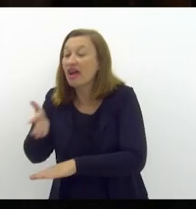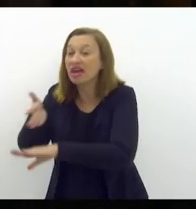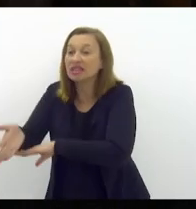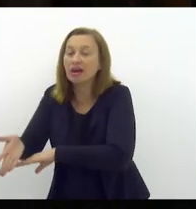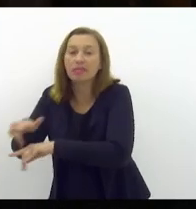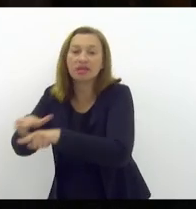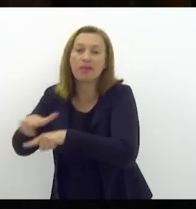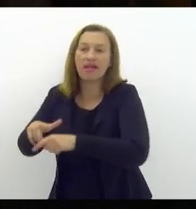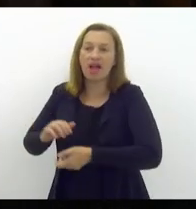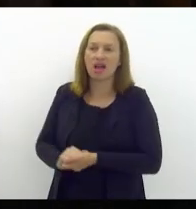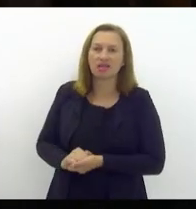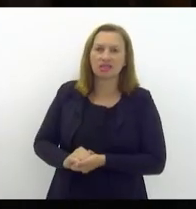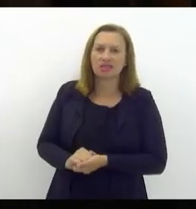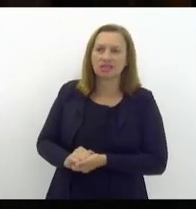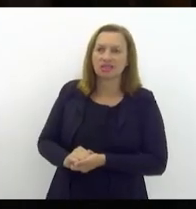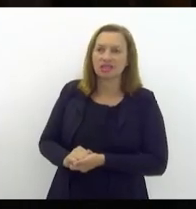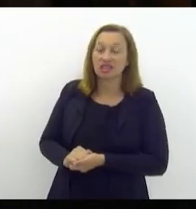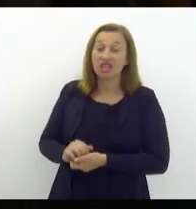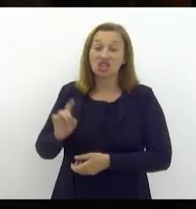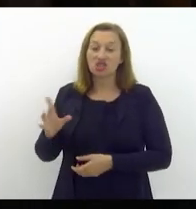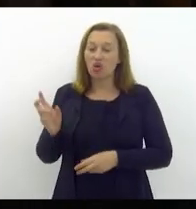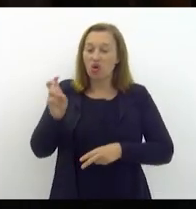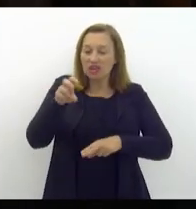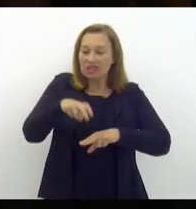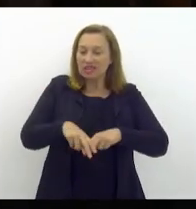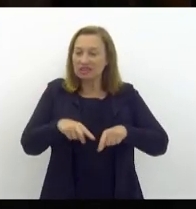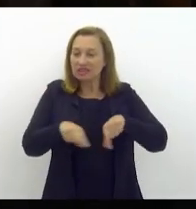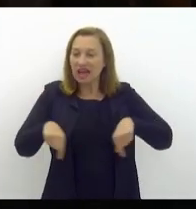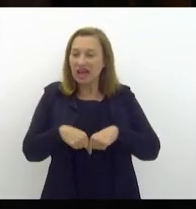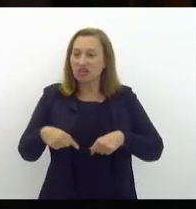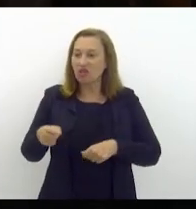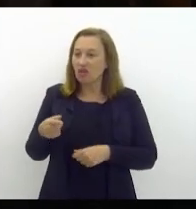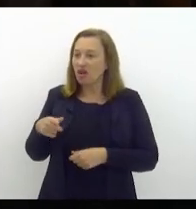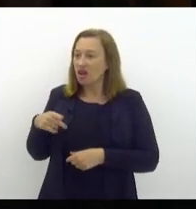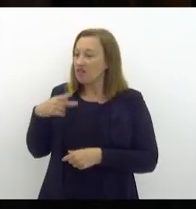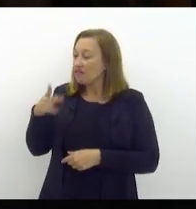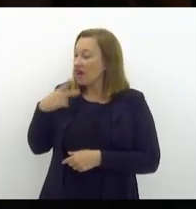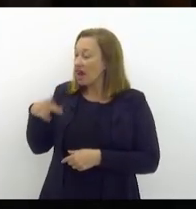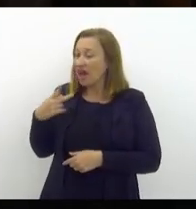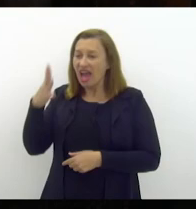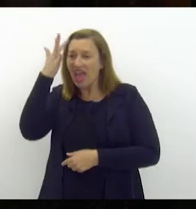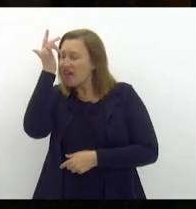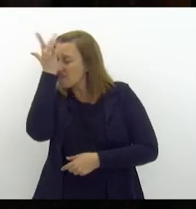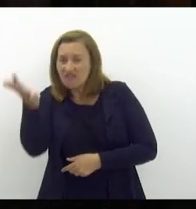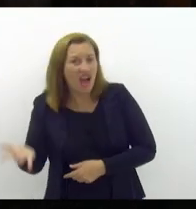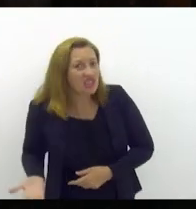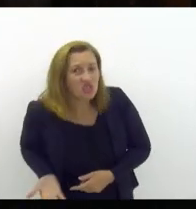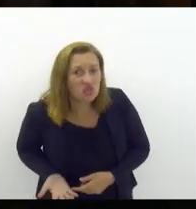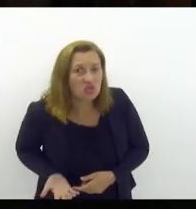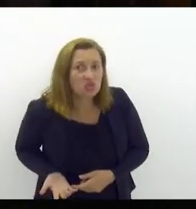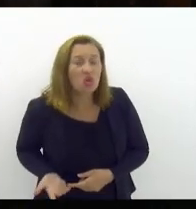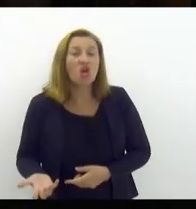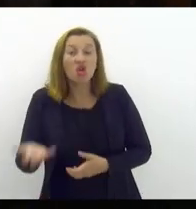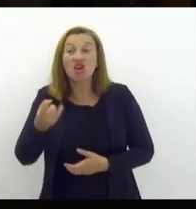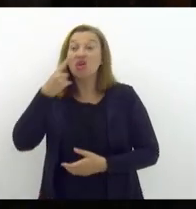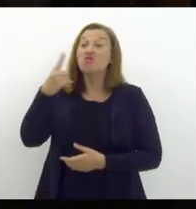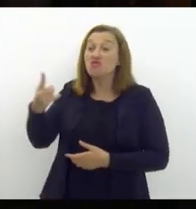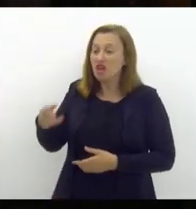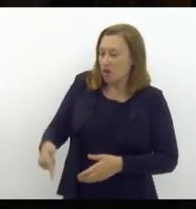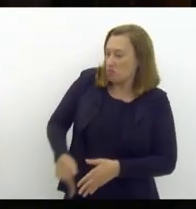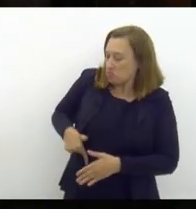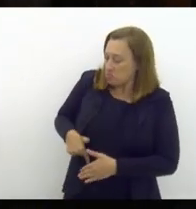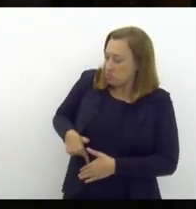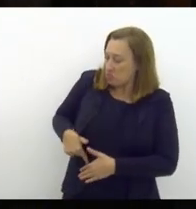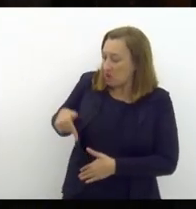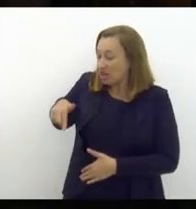patamo. Dar ordem dentro do gabinete é muito fácil. Dar ordem dentro do comando da polícia é muito fácil. Eu quero ver botar a farda e